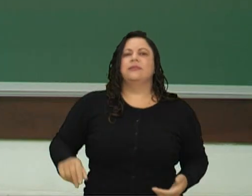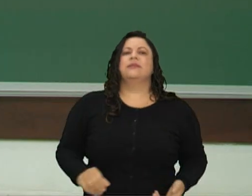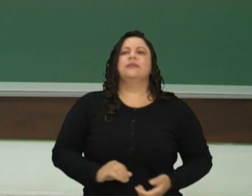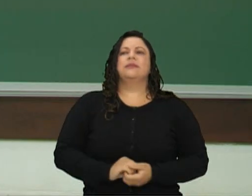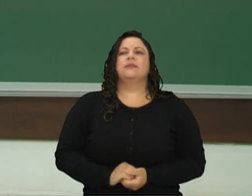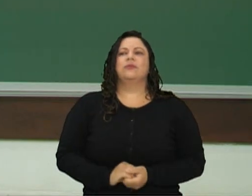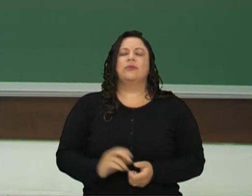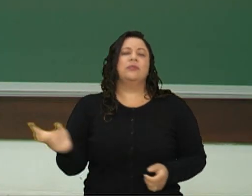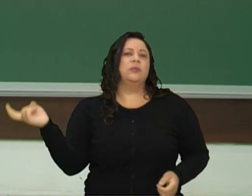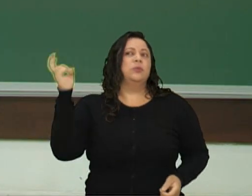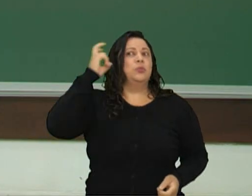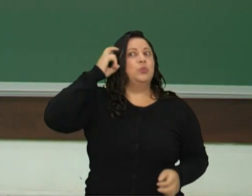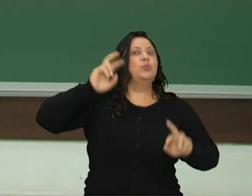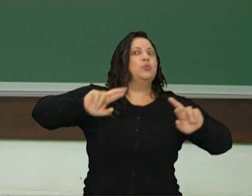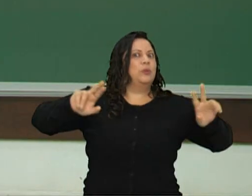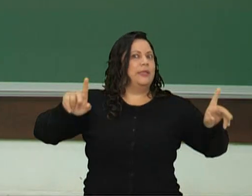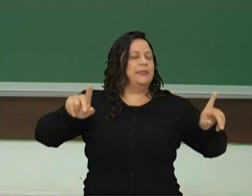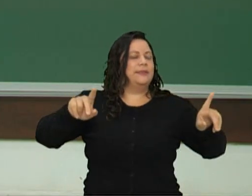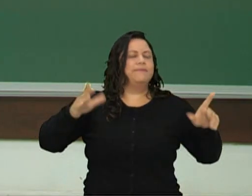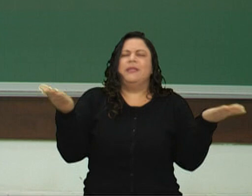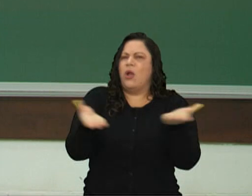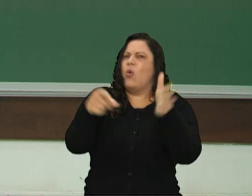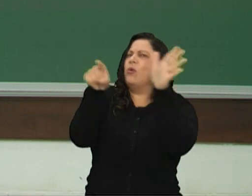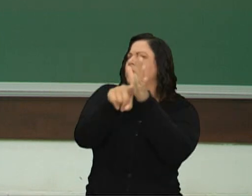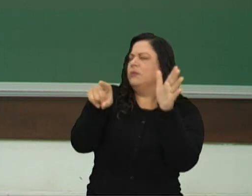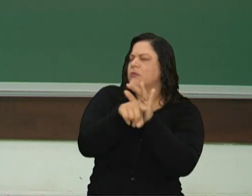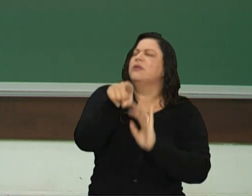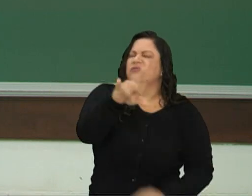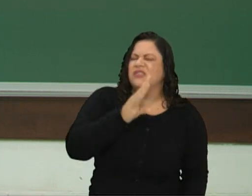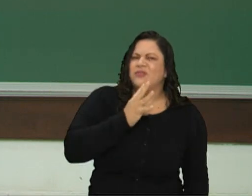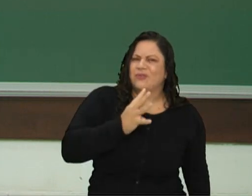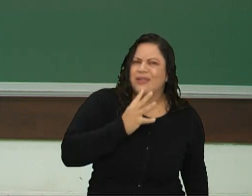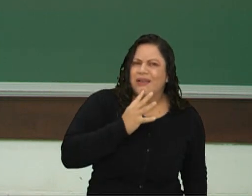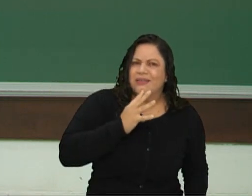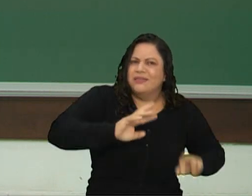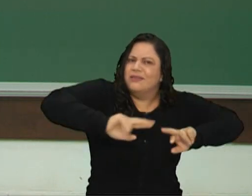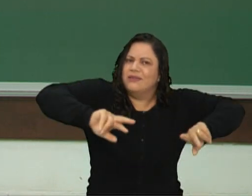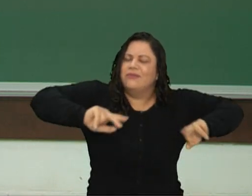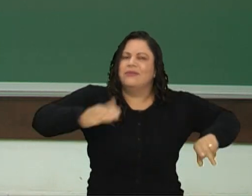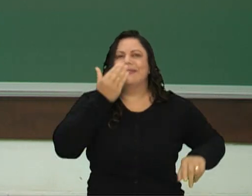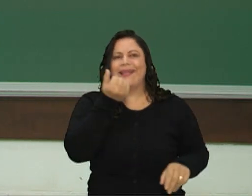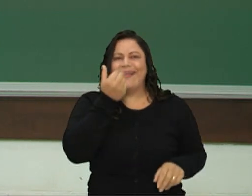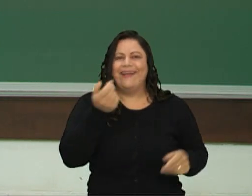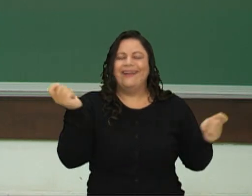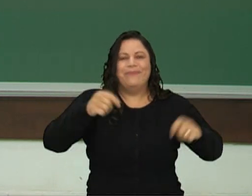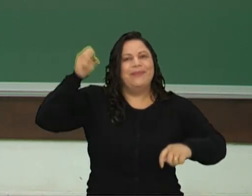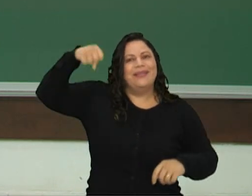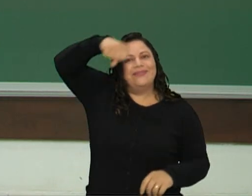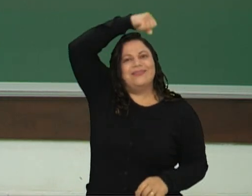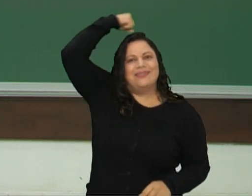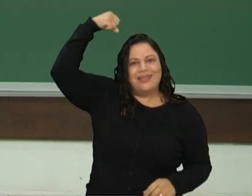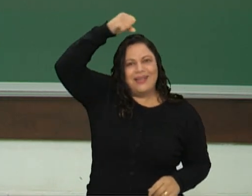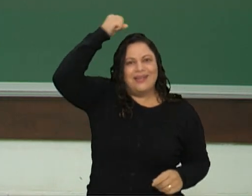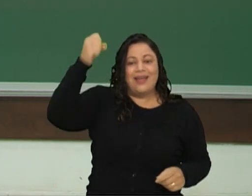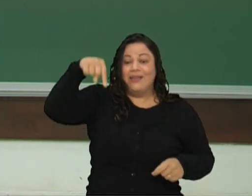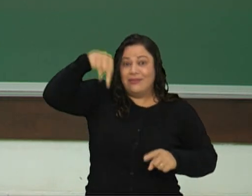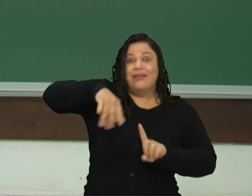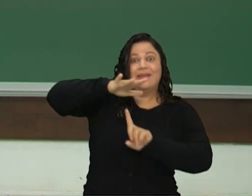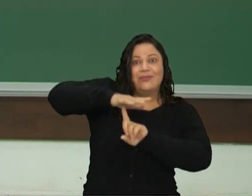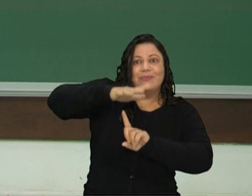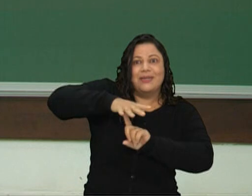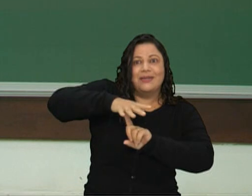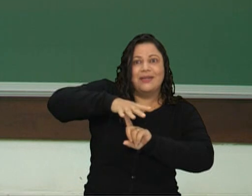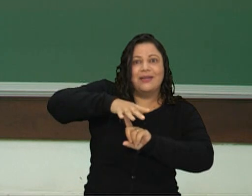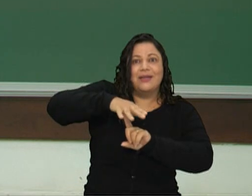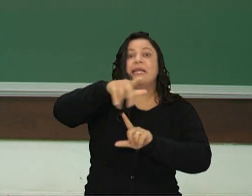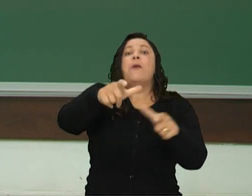alimentos sagrados aqui do Paraná? E pratos típicos? Vamos deixar de lado um pouco a questão do sagrado. Prato típico